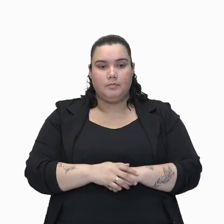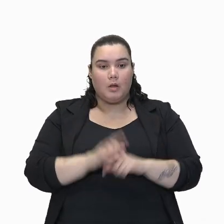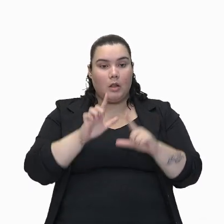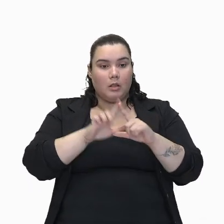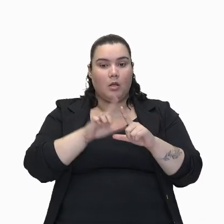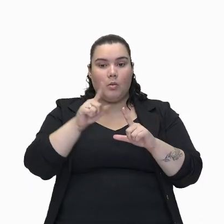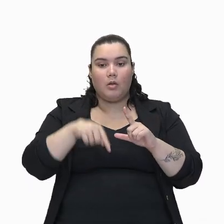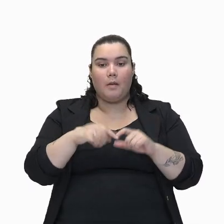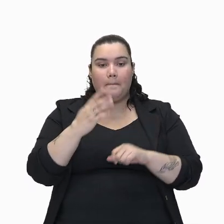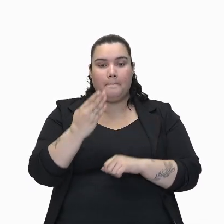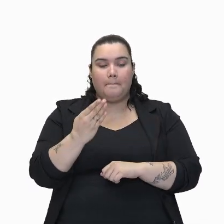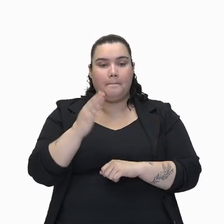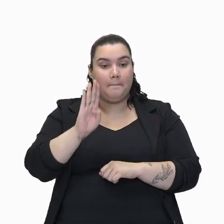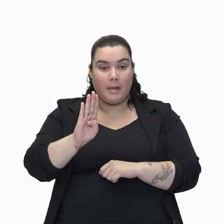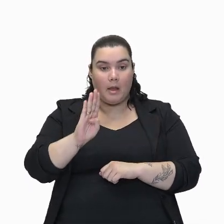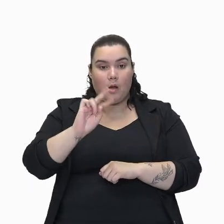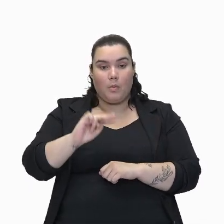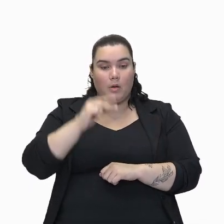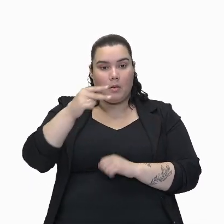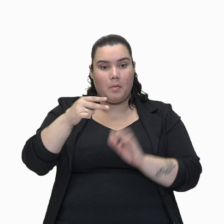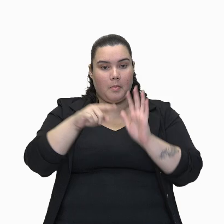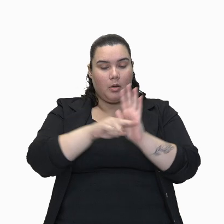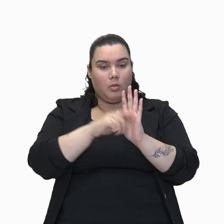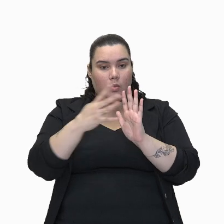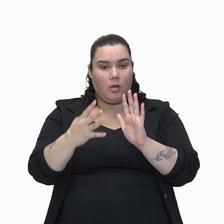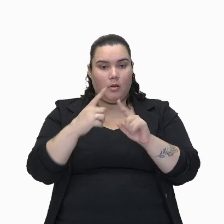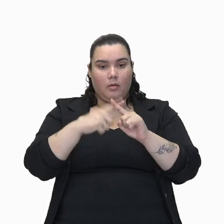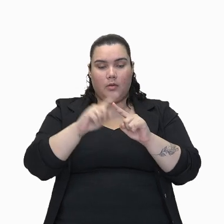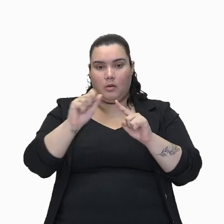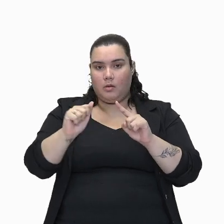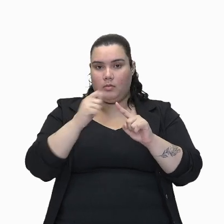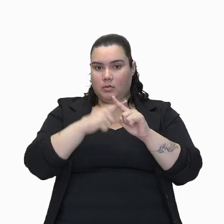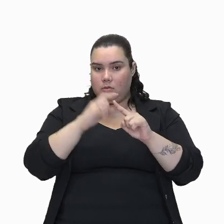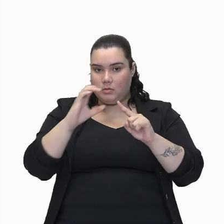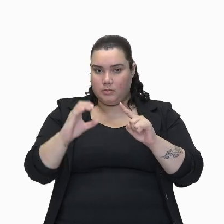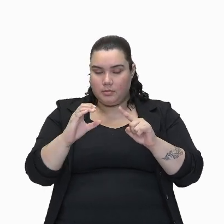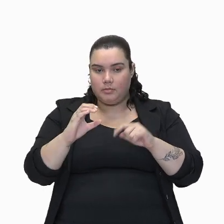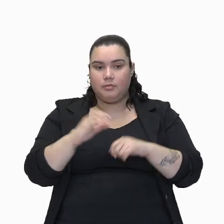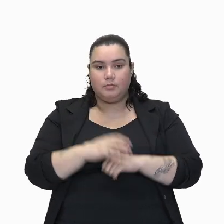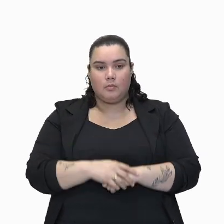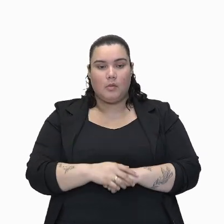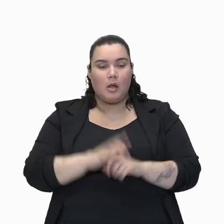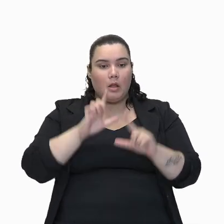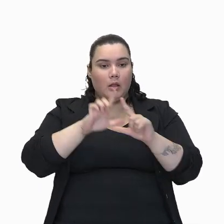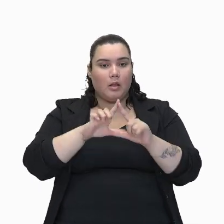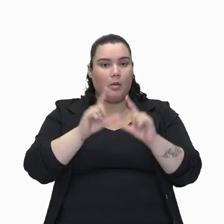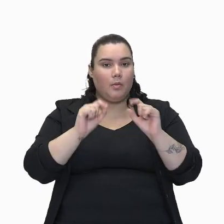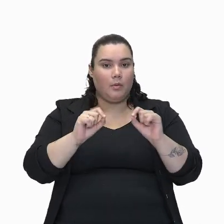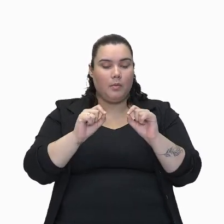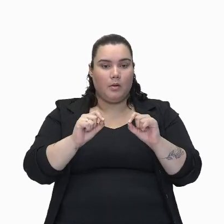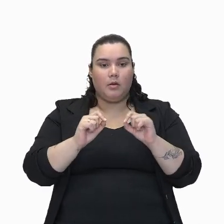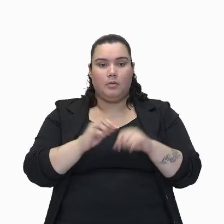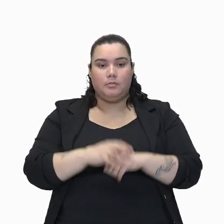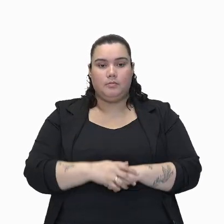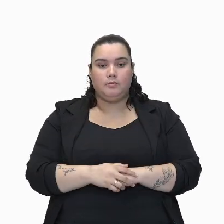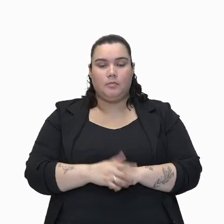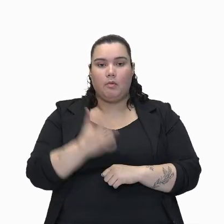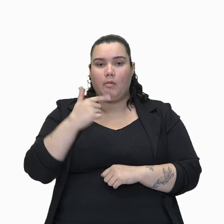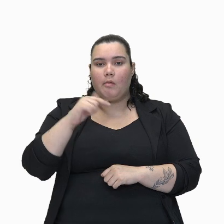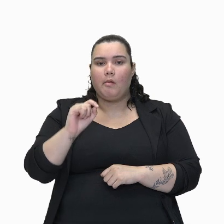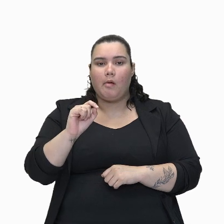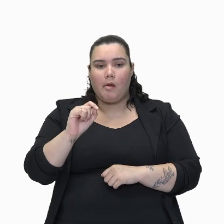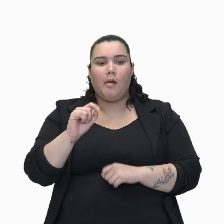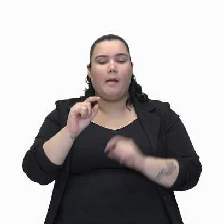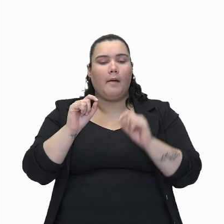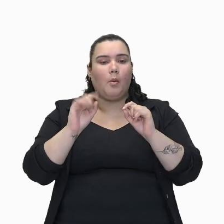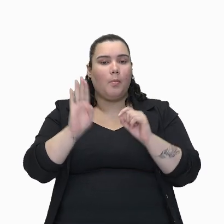ao quadrado menos 4 vezes A vezes C. Delta vai ser igual. Quem é o B?